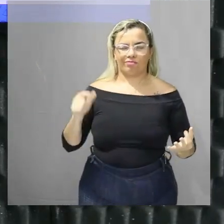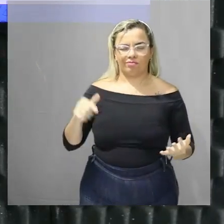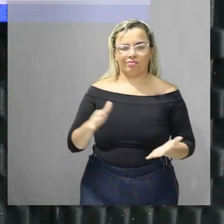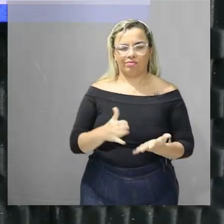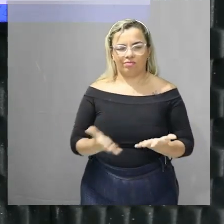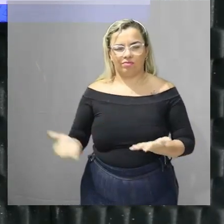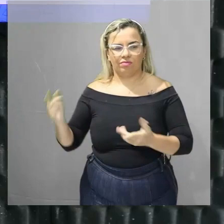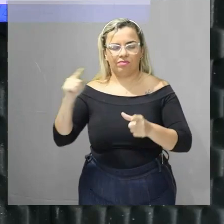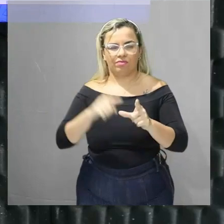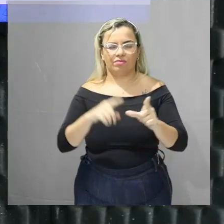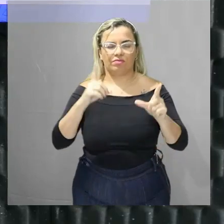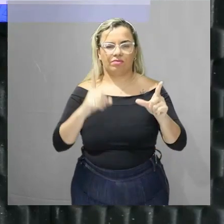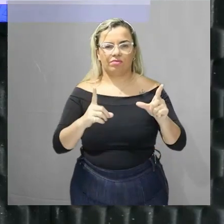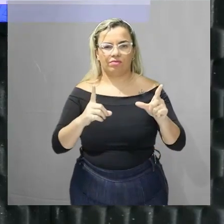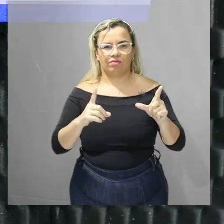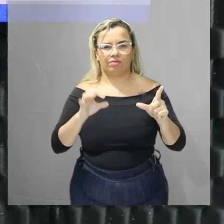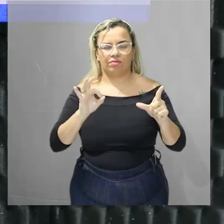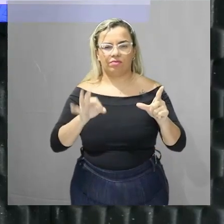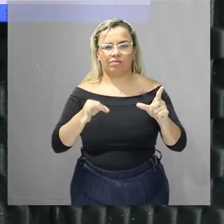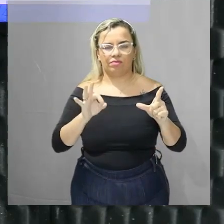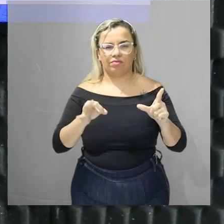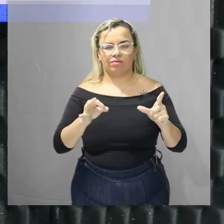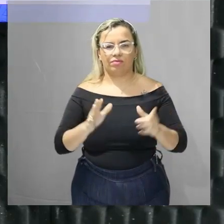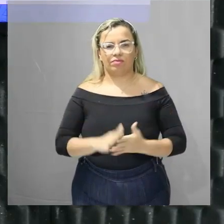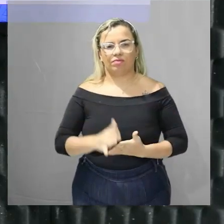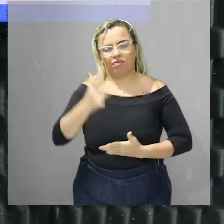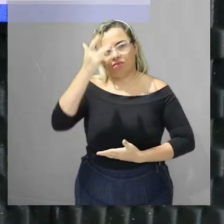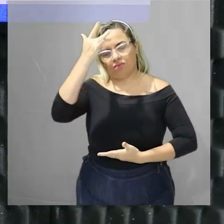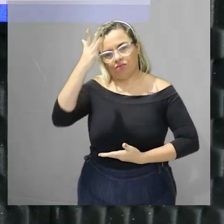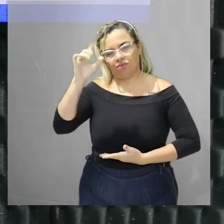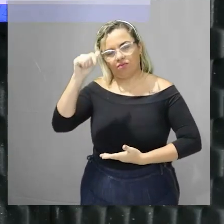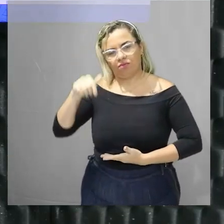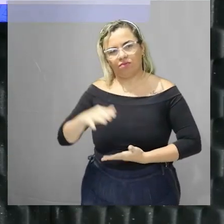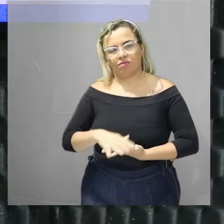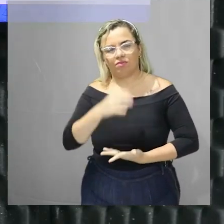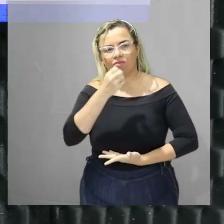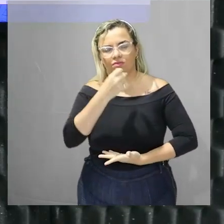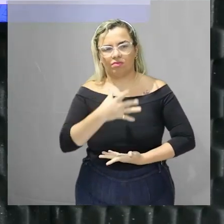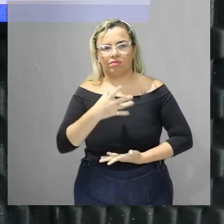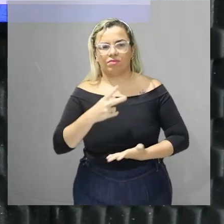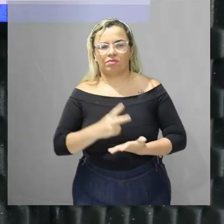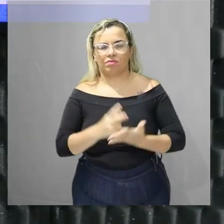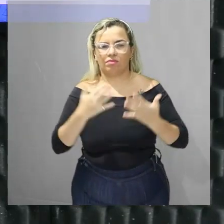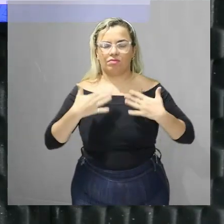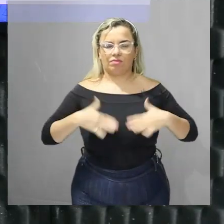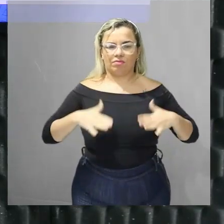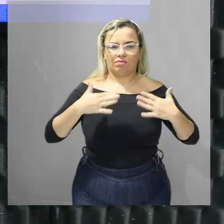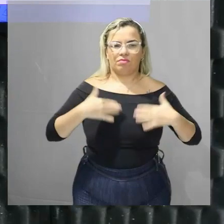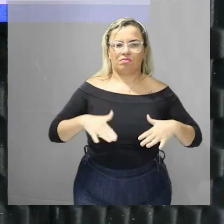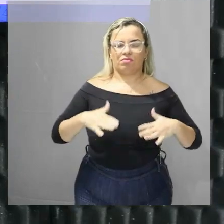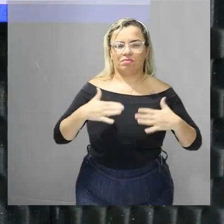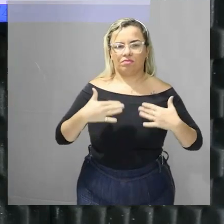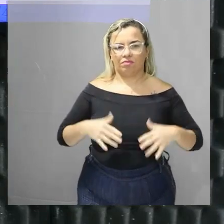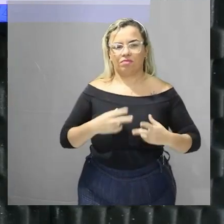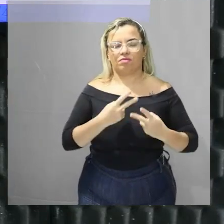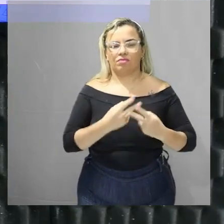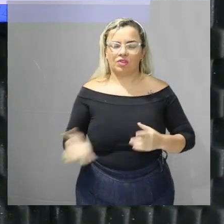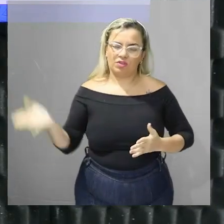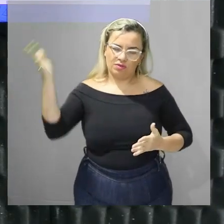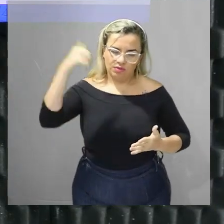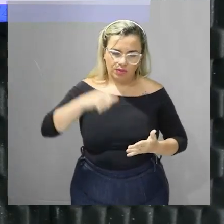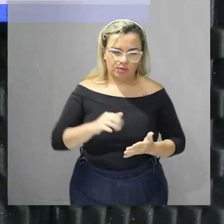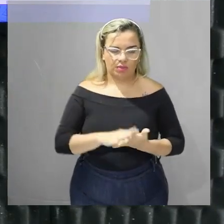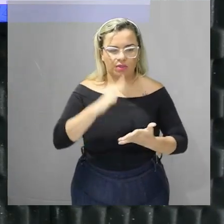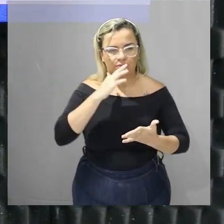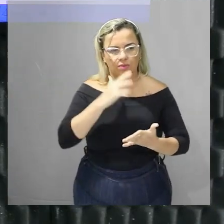nosso gabarito aí é letra D. Até aí fácil, de boas, sempre muita tranquilidade, paciência. Bora responder